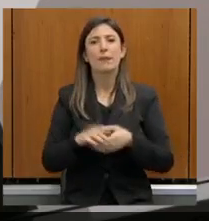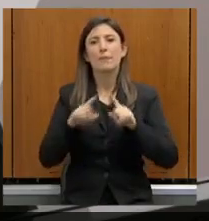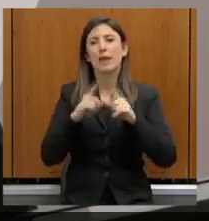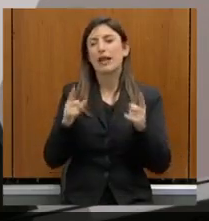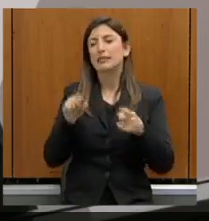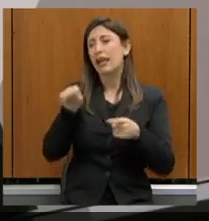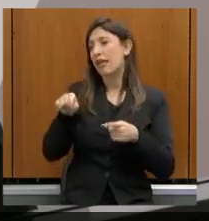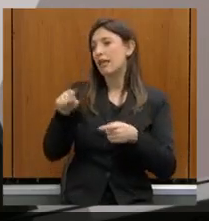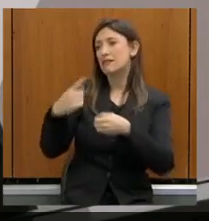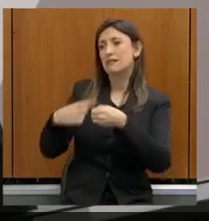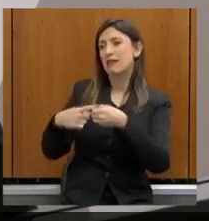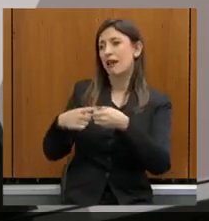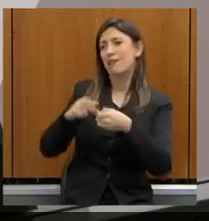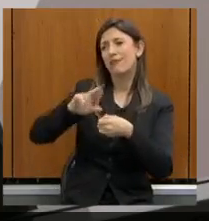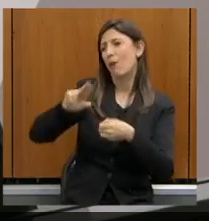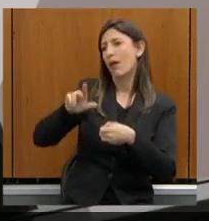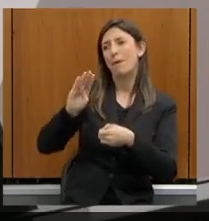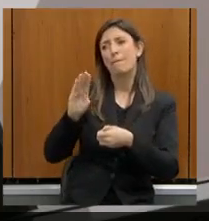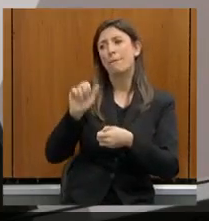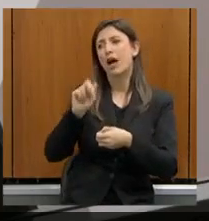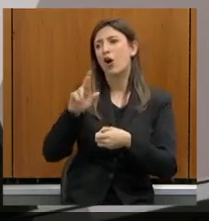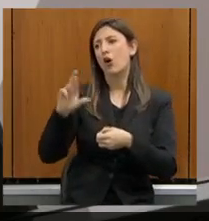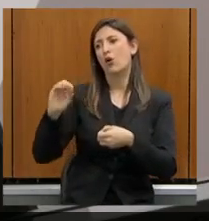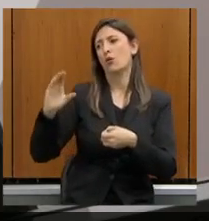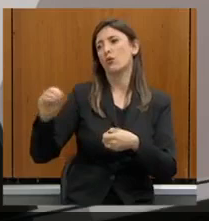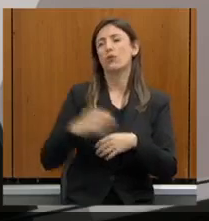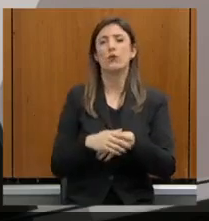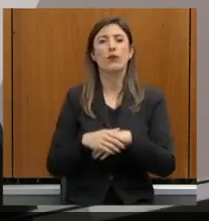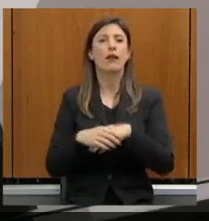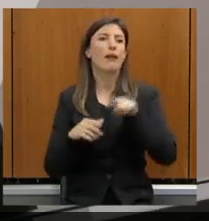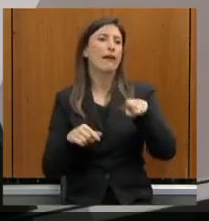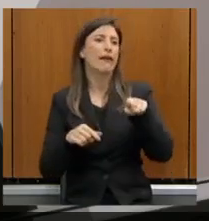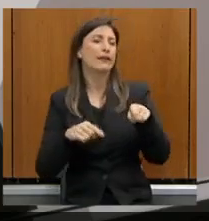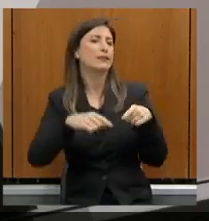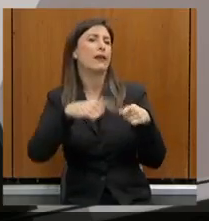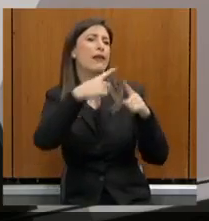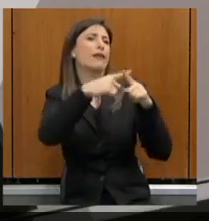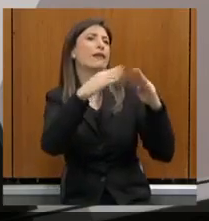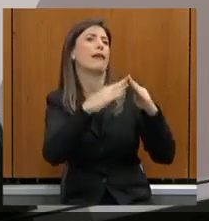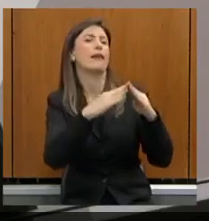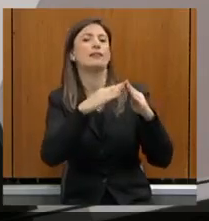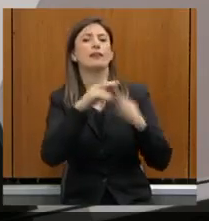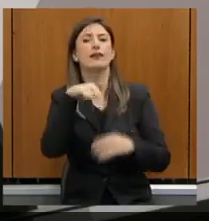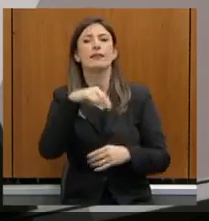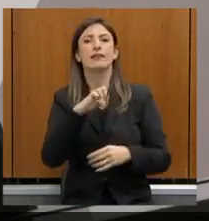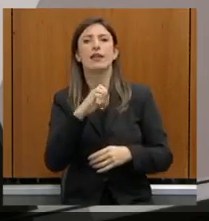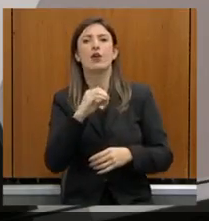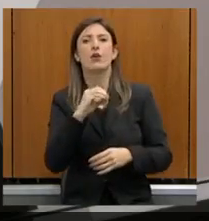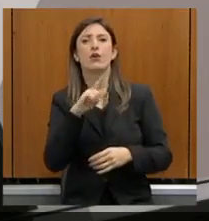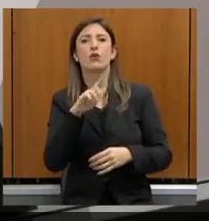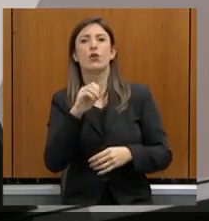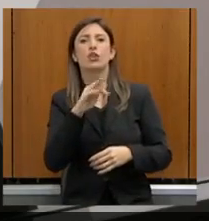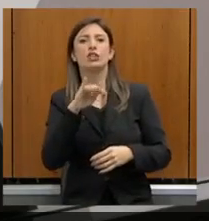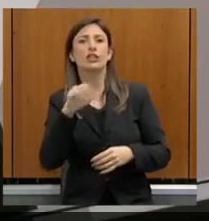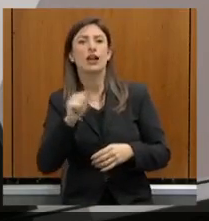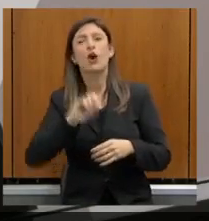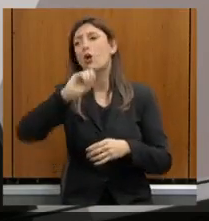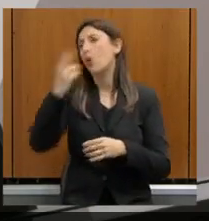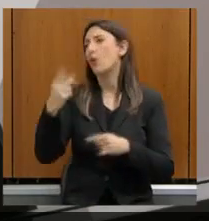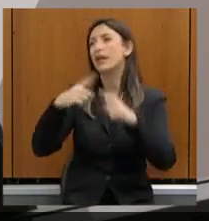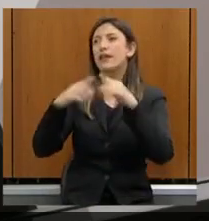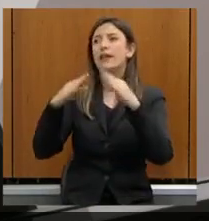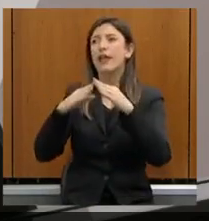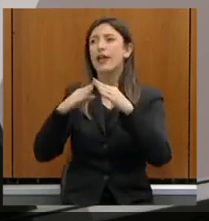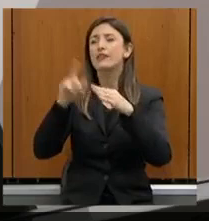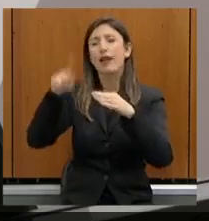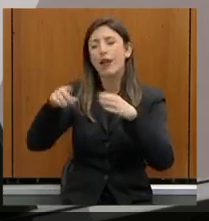e que é uma igreja que é neogótica ou que é uma igreja simples feita pela comunidade ou uma casa